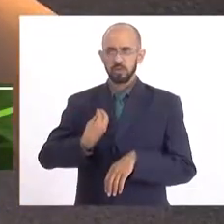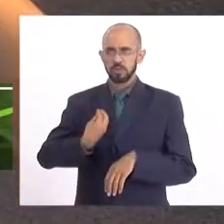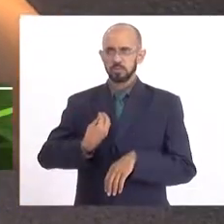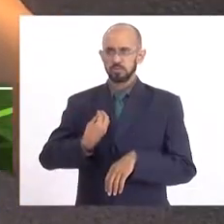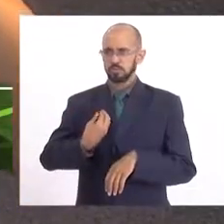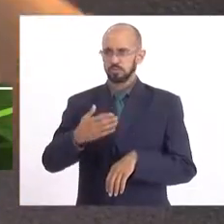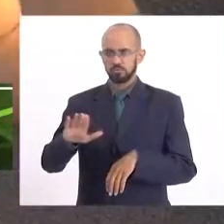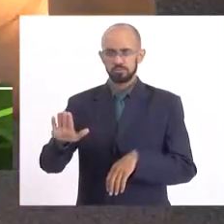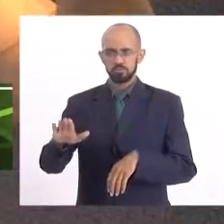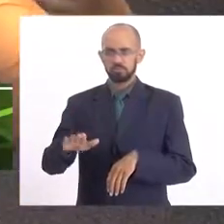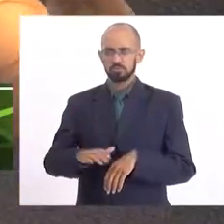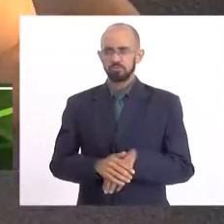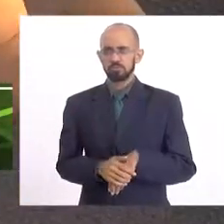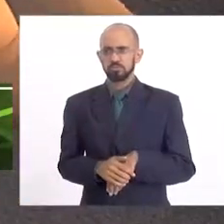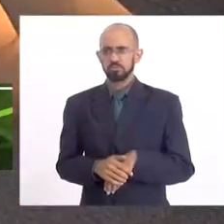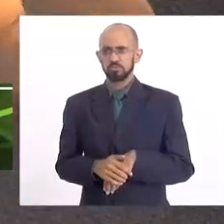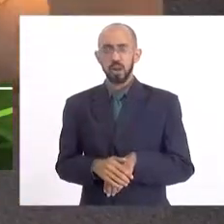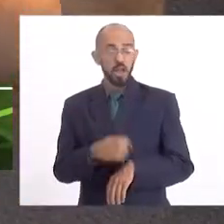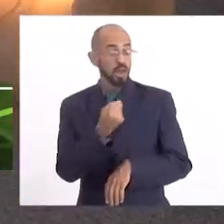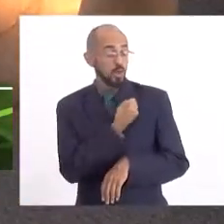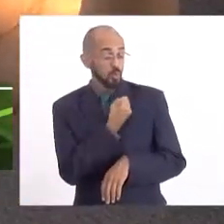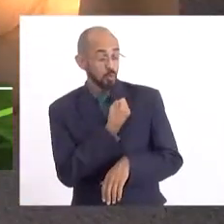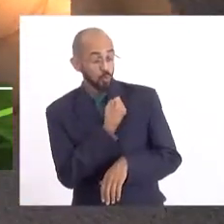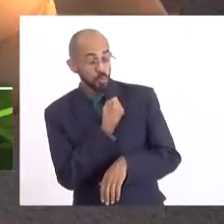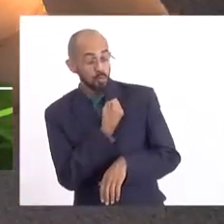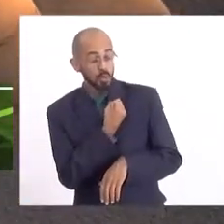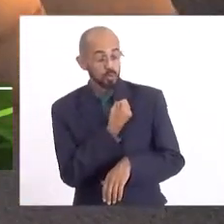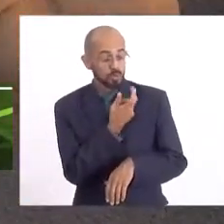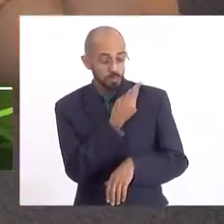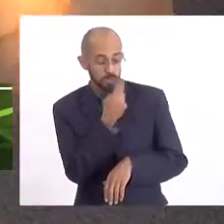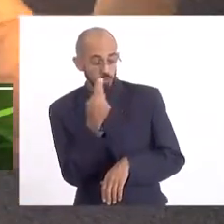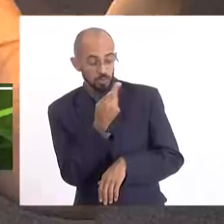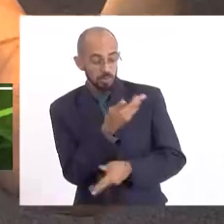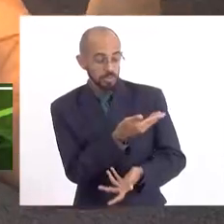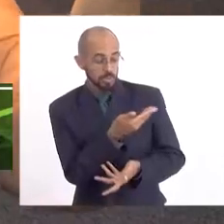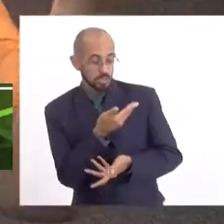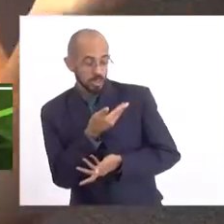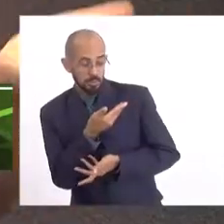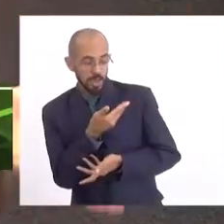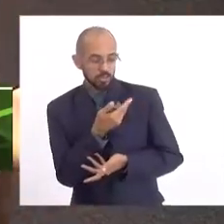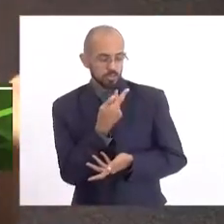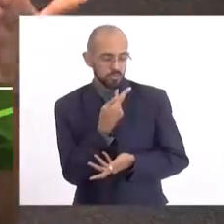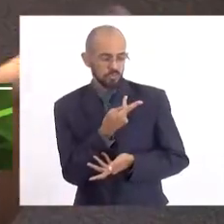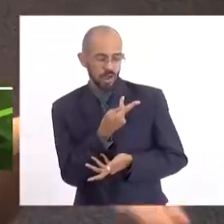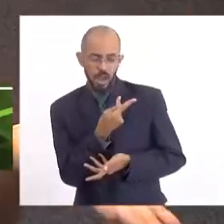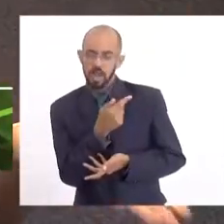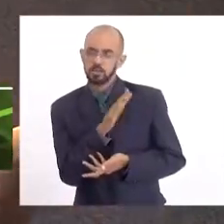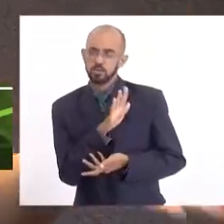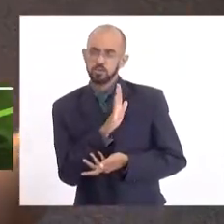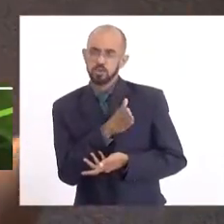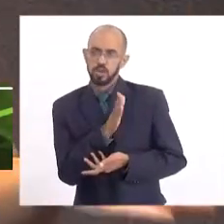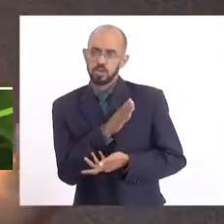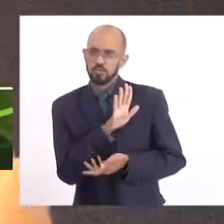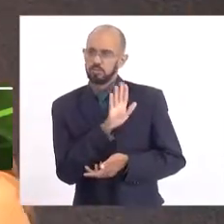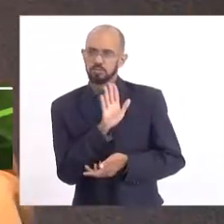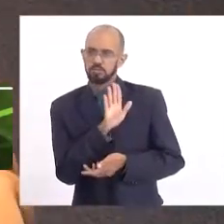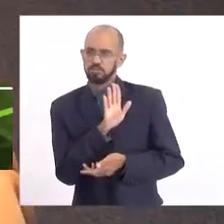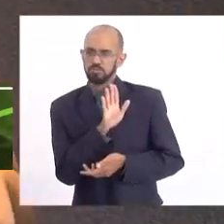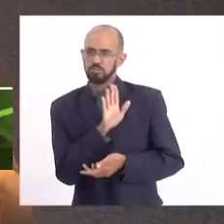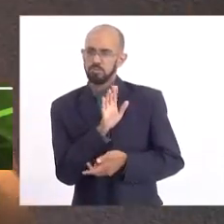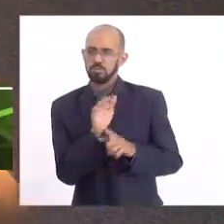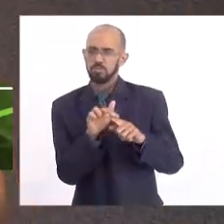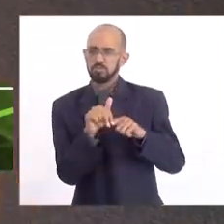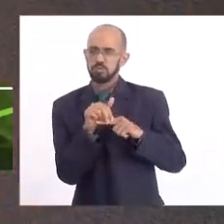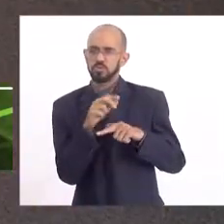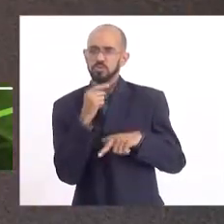o número de pessoas para serem convocadas, que haviam falado que tinha sido esgotado, por isso que era